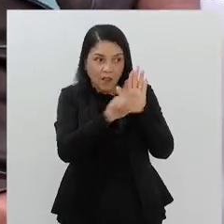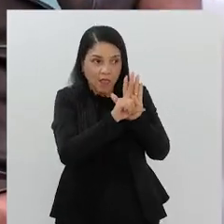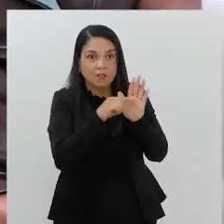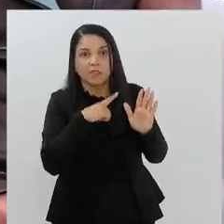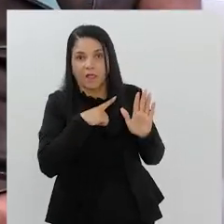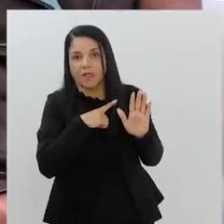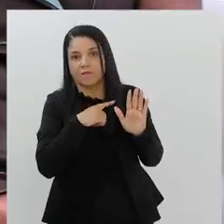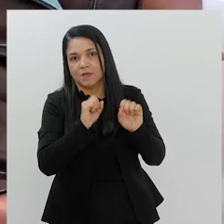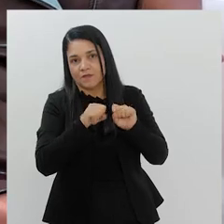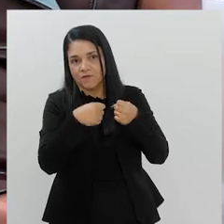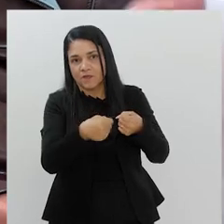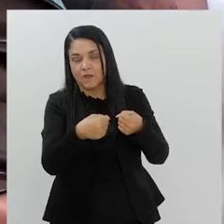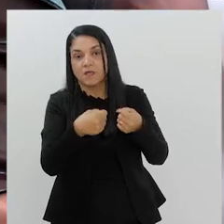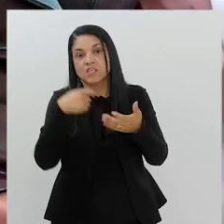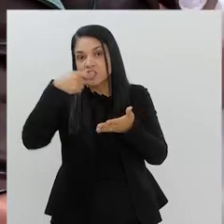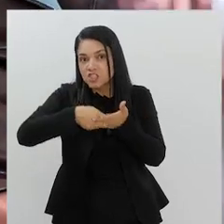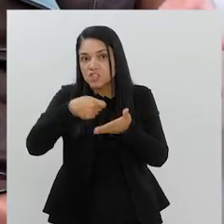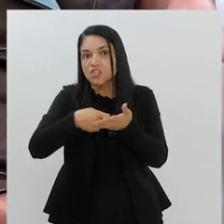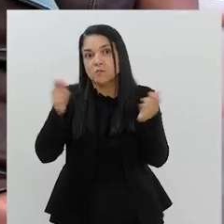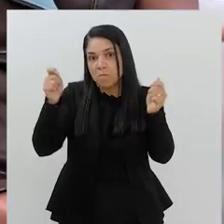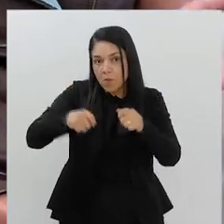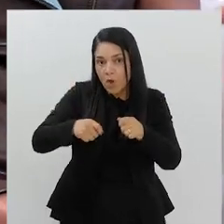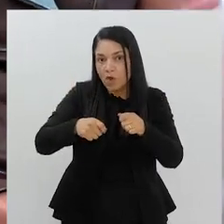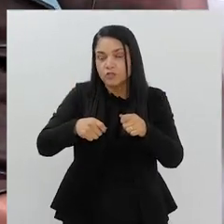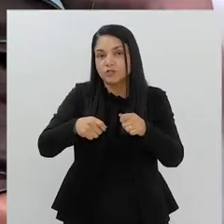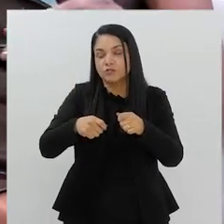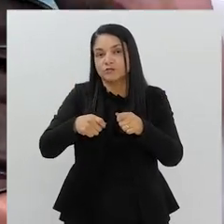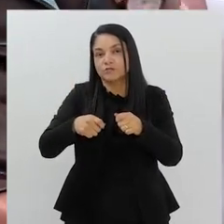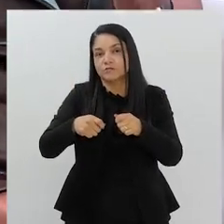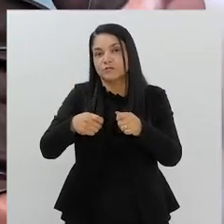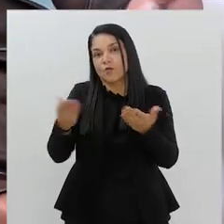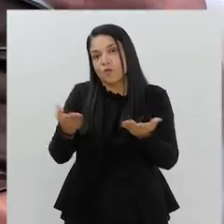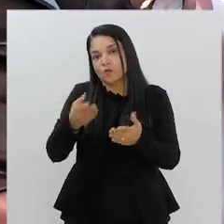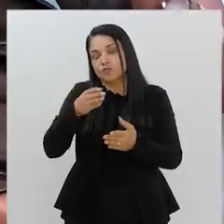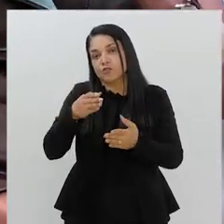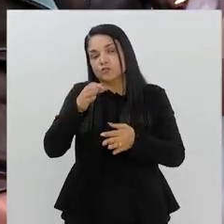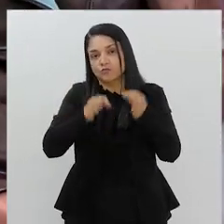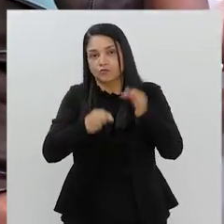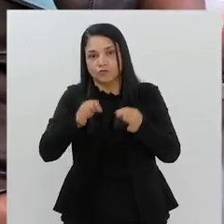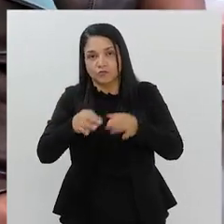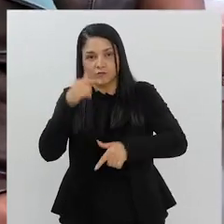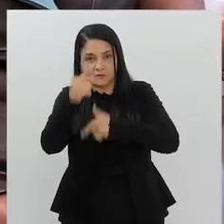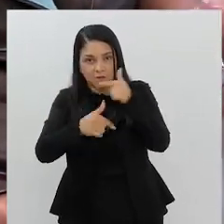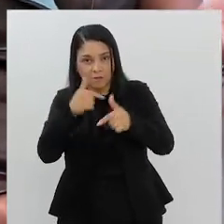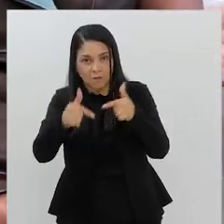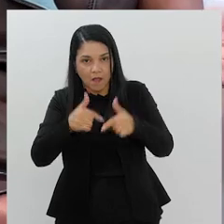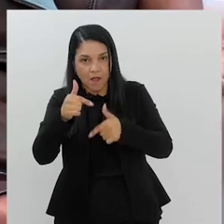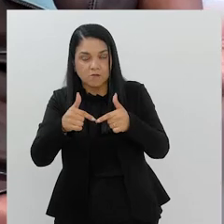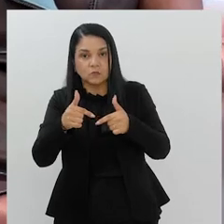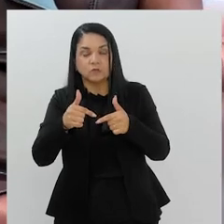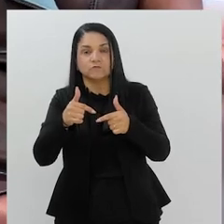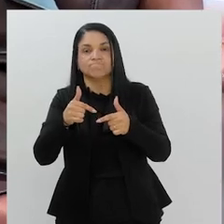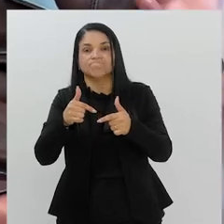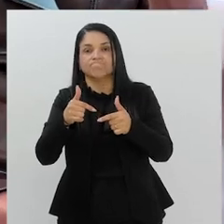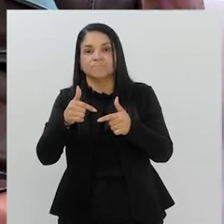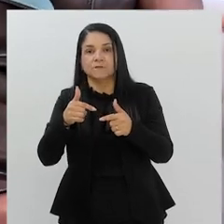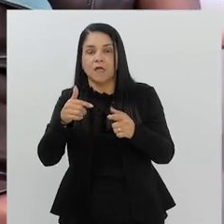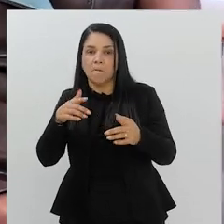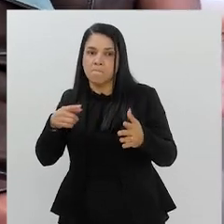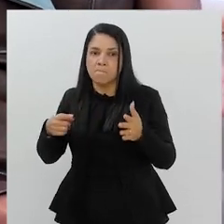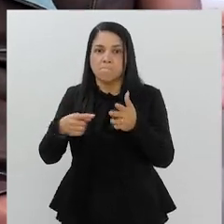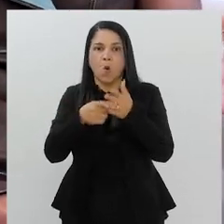tem a legislação entendeu a gente tem como exigir você tem como ingressar na hoje a justiça do trabalho vem sendo muito